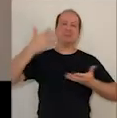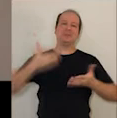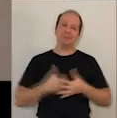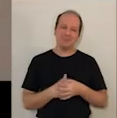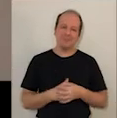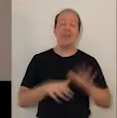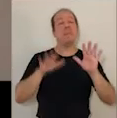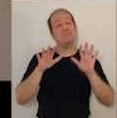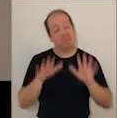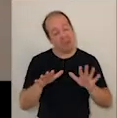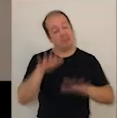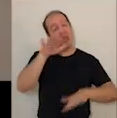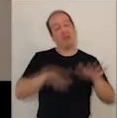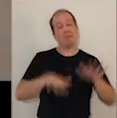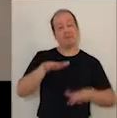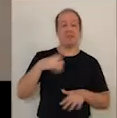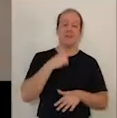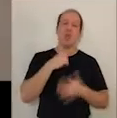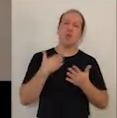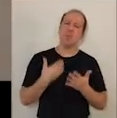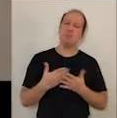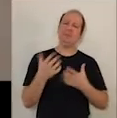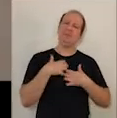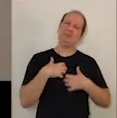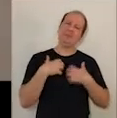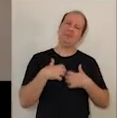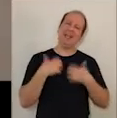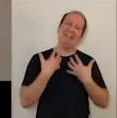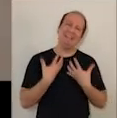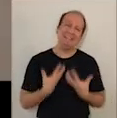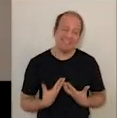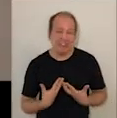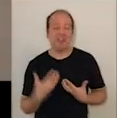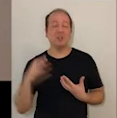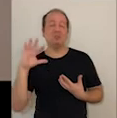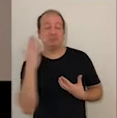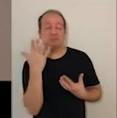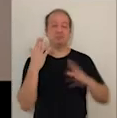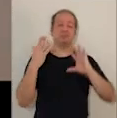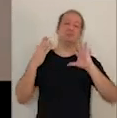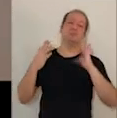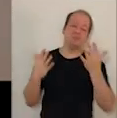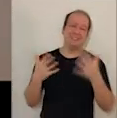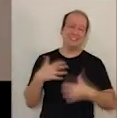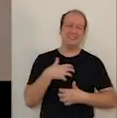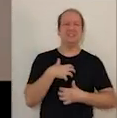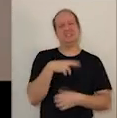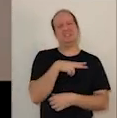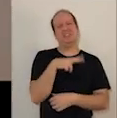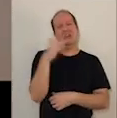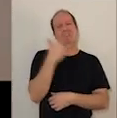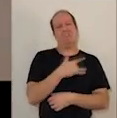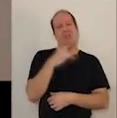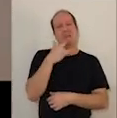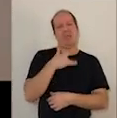Mas, apesar de tudo, eu começo a me sentir um pouco cansado de tantas façanhas e em meu íntimo eu tenho pena daquele malandro